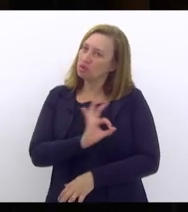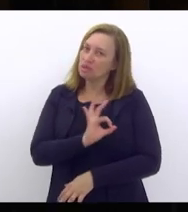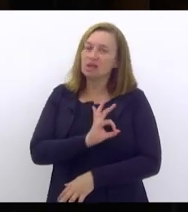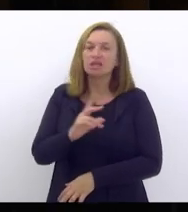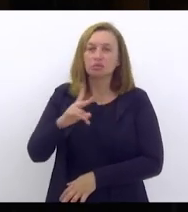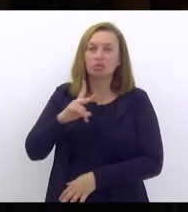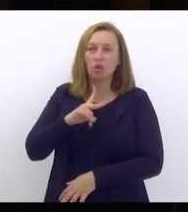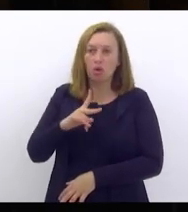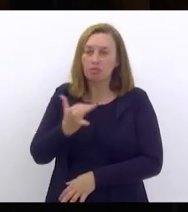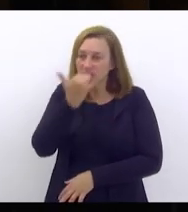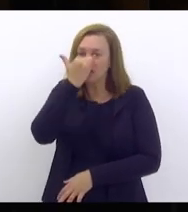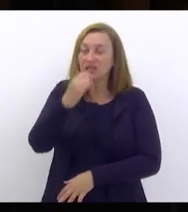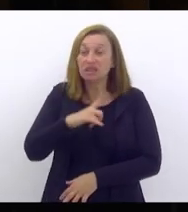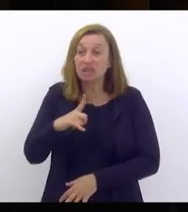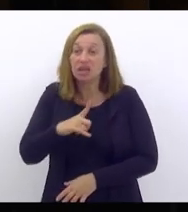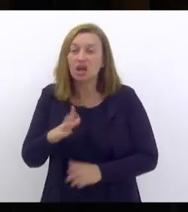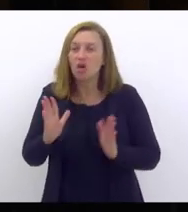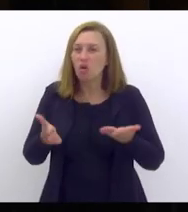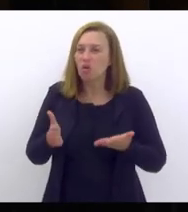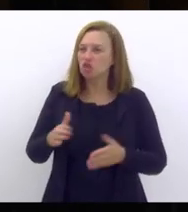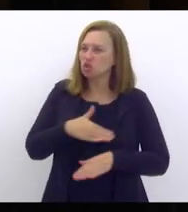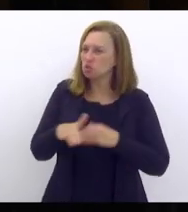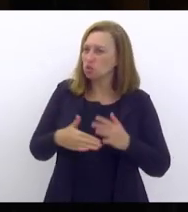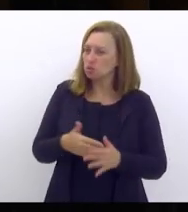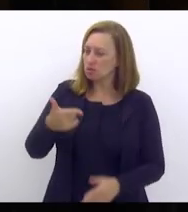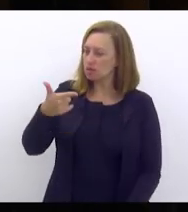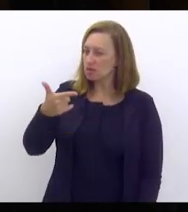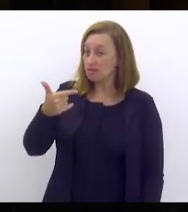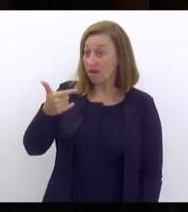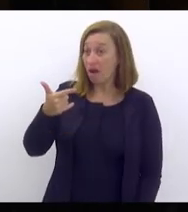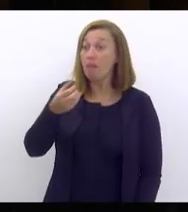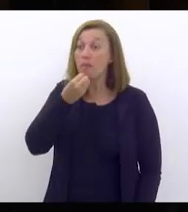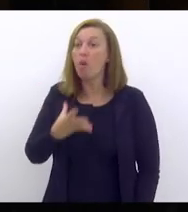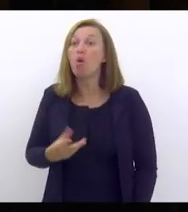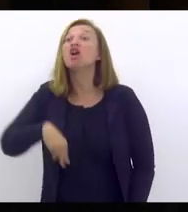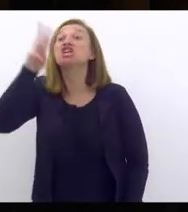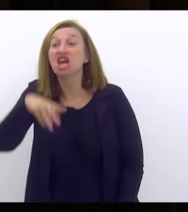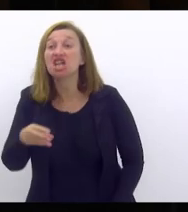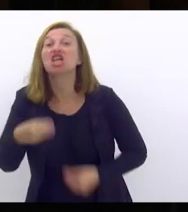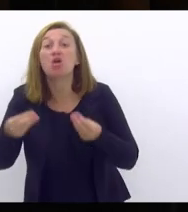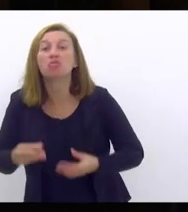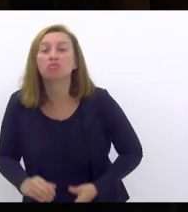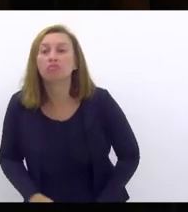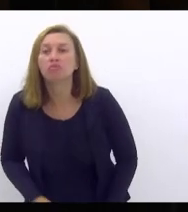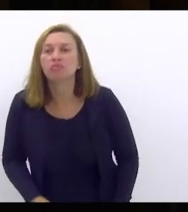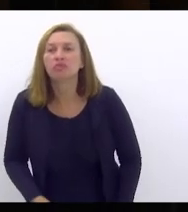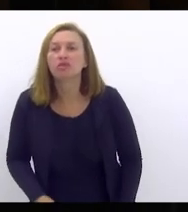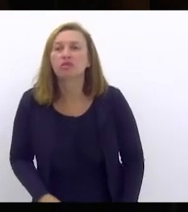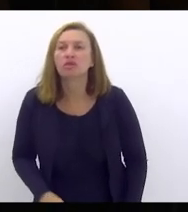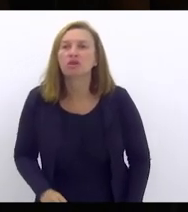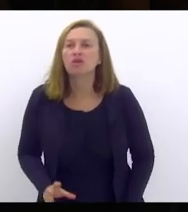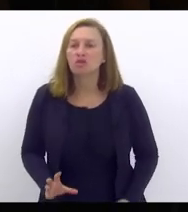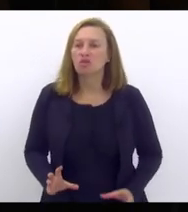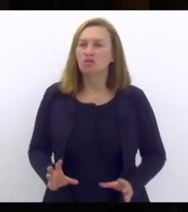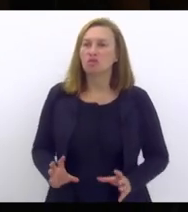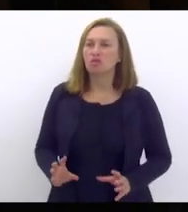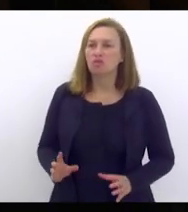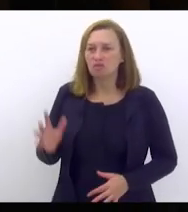machucavam. Hoje está todo mundo de Glock. Quem deu? Foi a intervenção